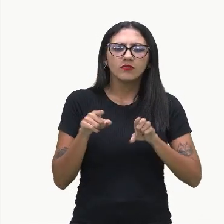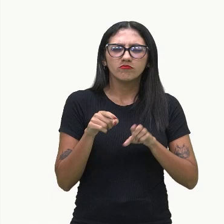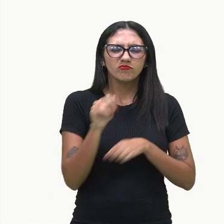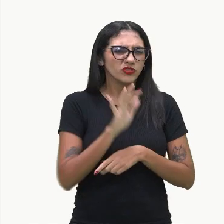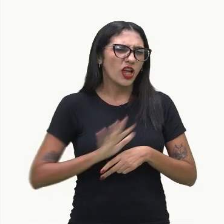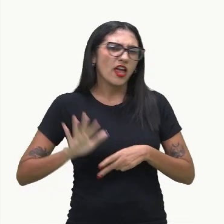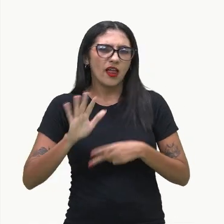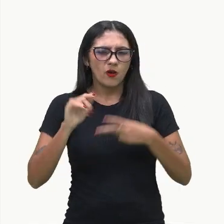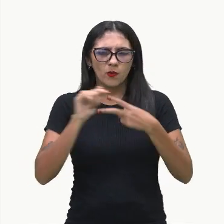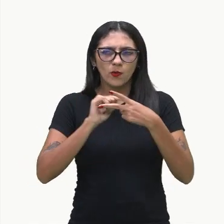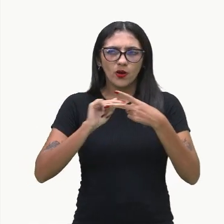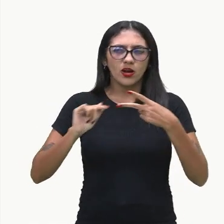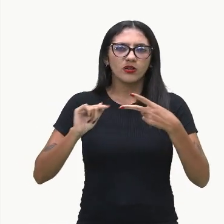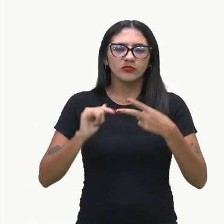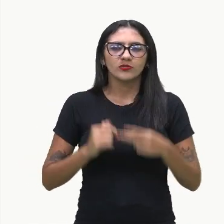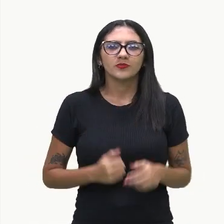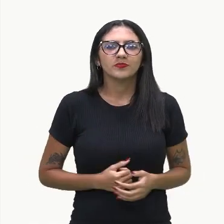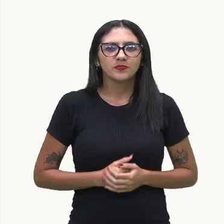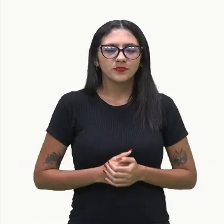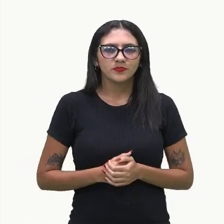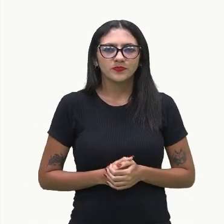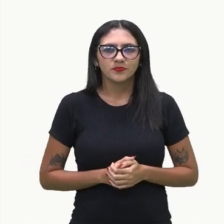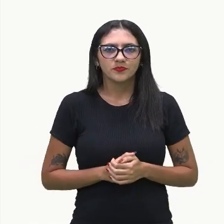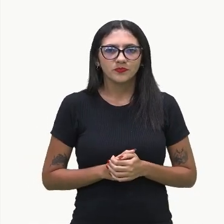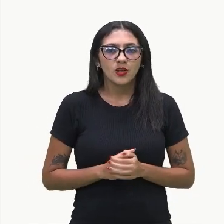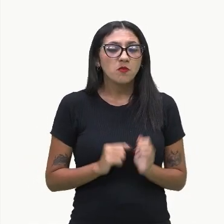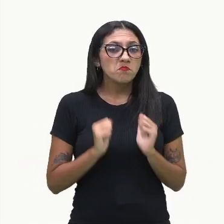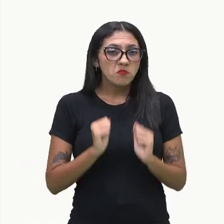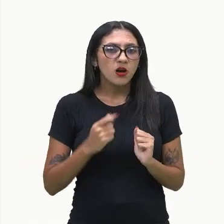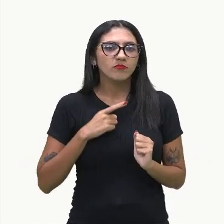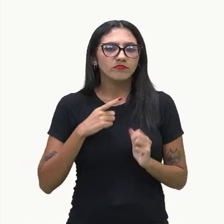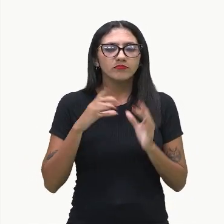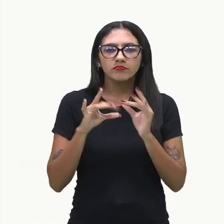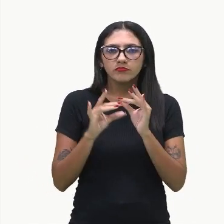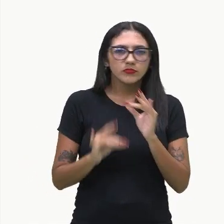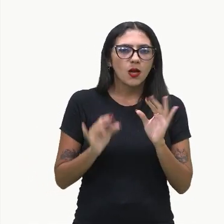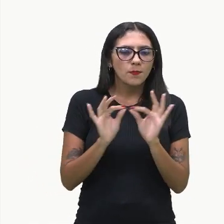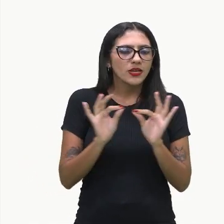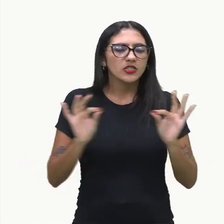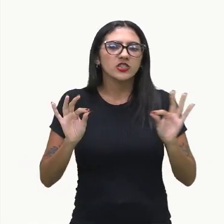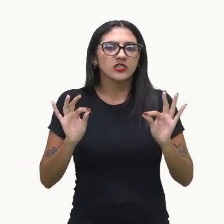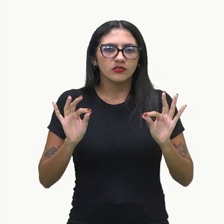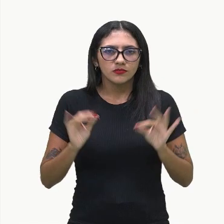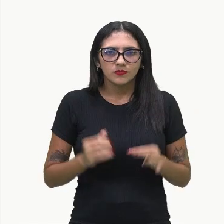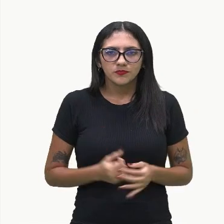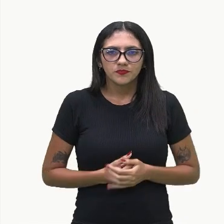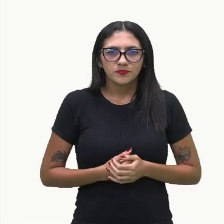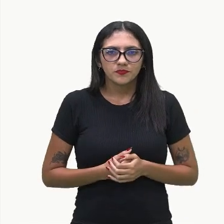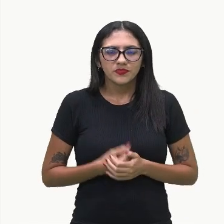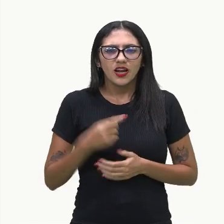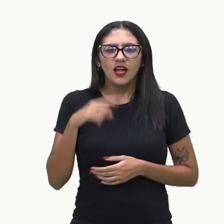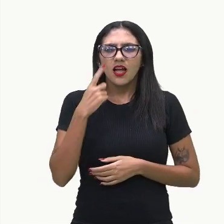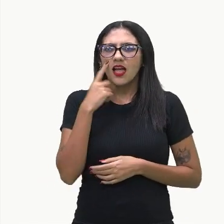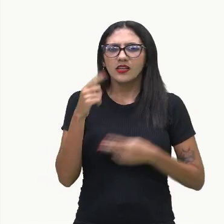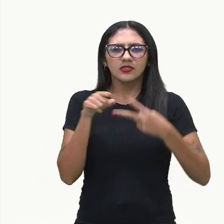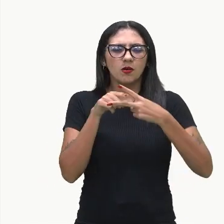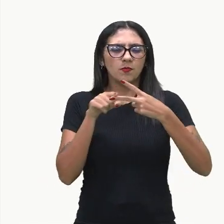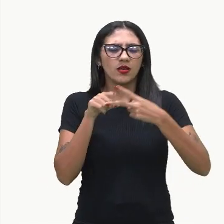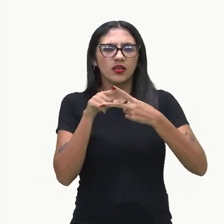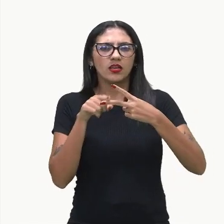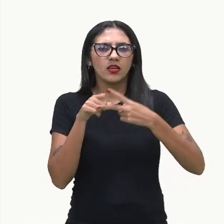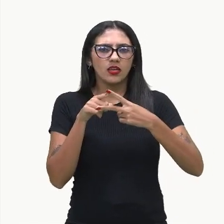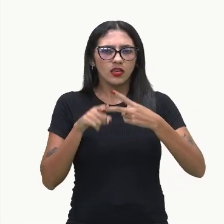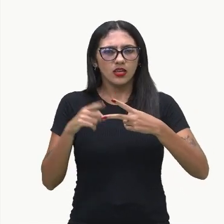geral, nós precisamos ali determinar a sua medida, não é? Esta abertura aqui que nós